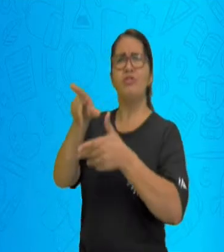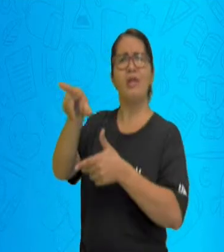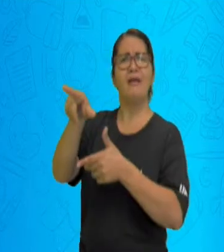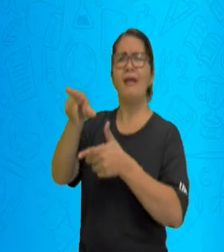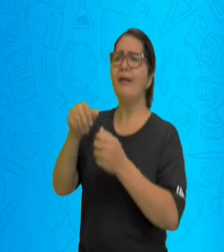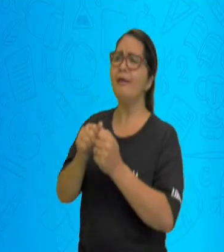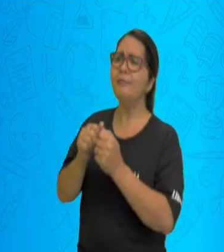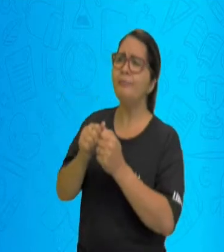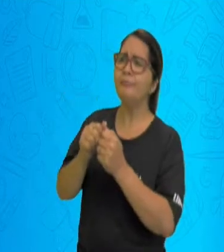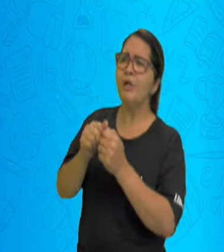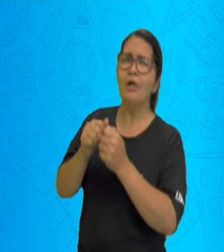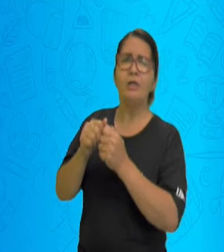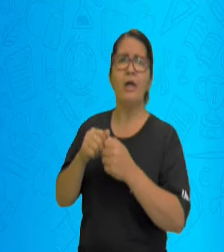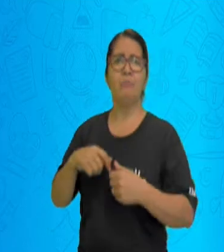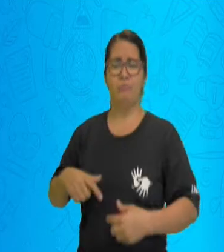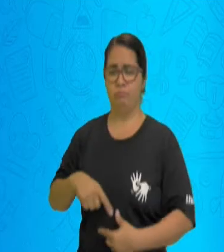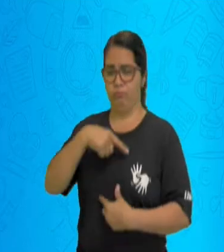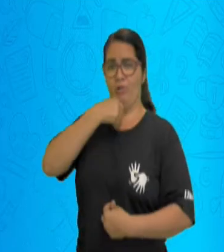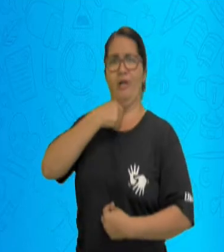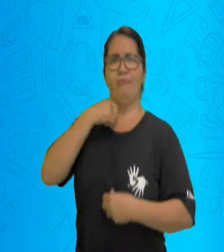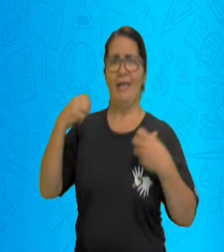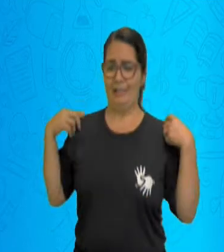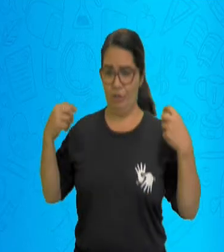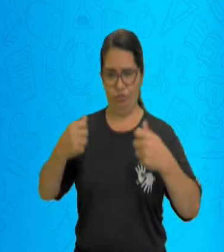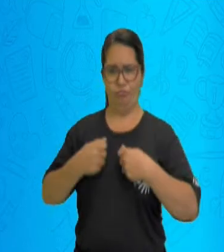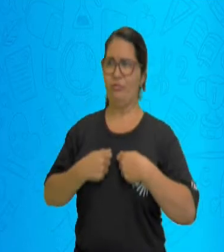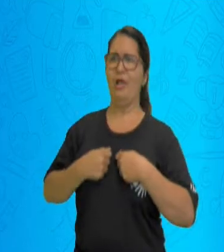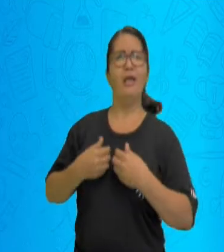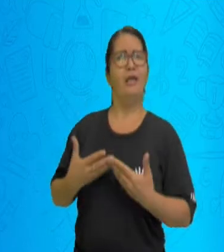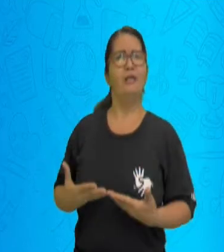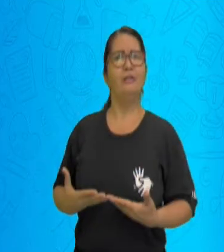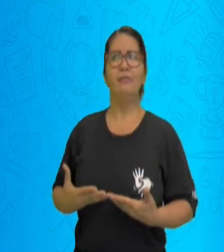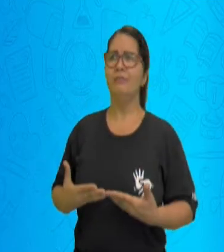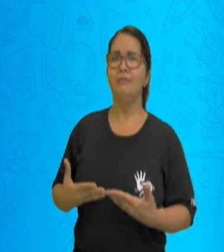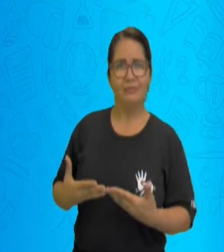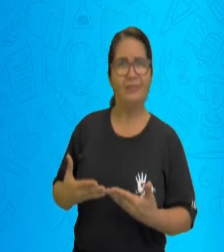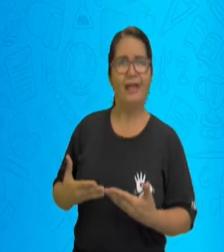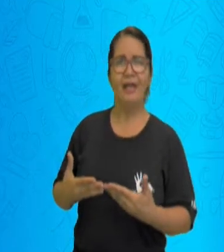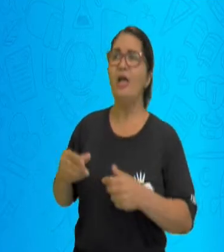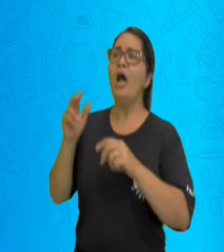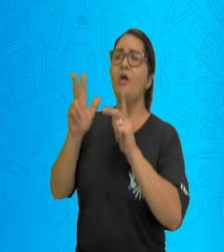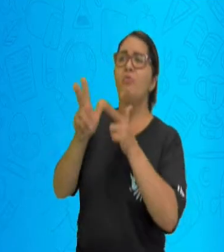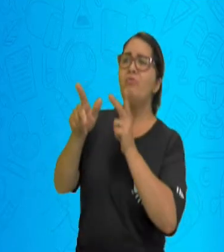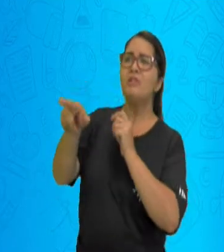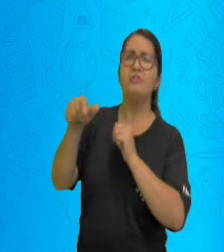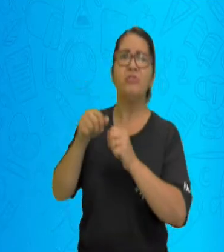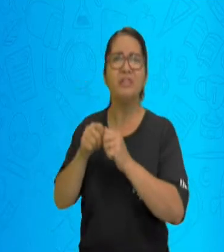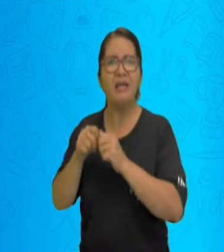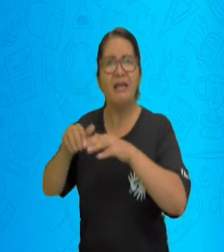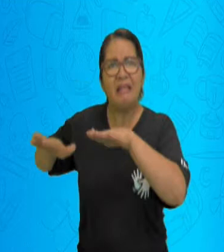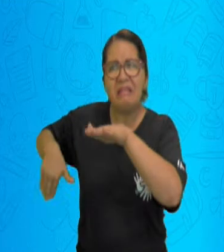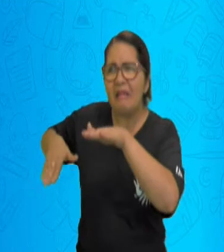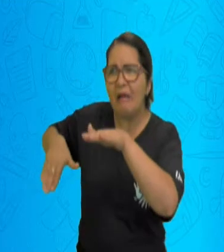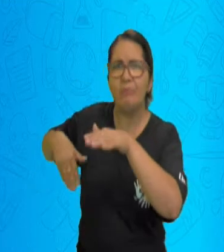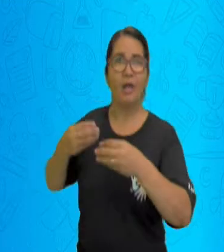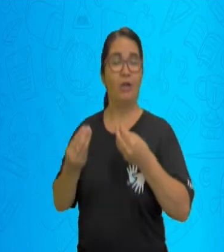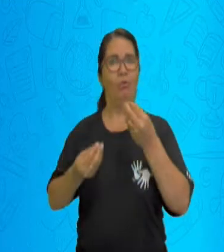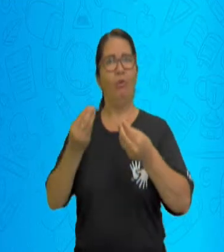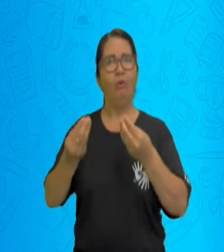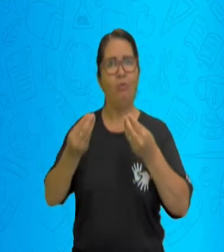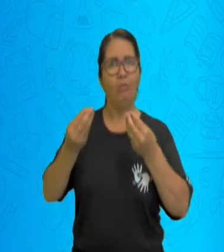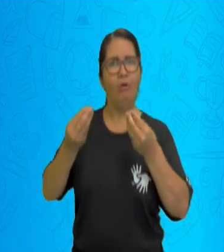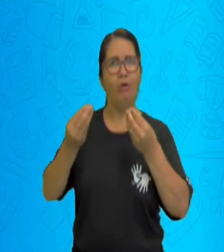chegar já diz: "Olá, meu caro amigo, veja que belo movimento elíptico fazem essas